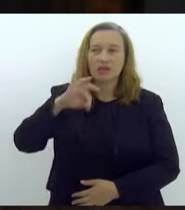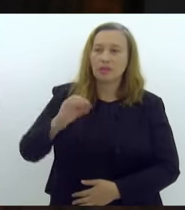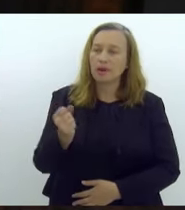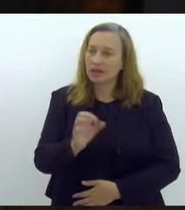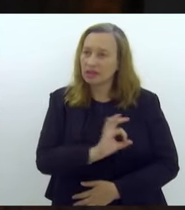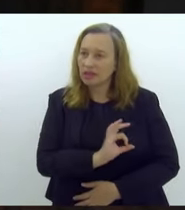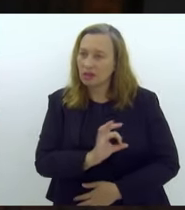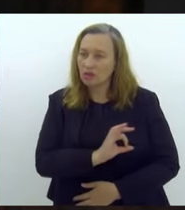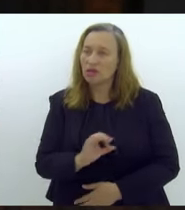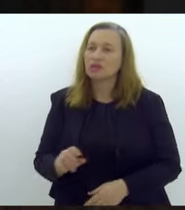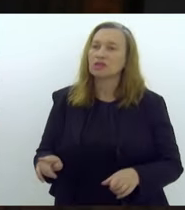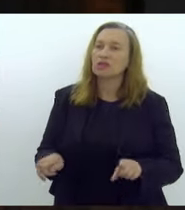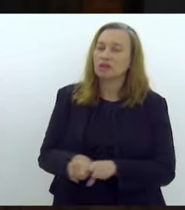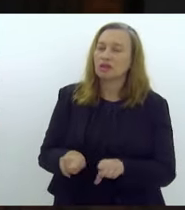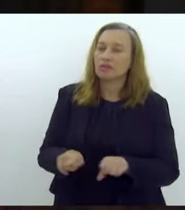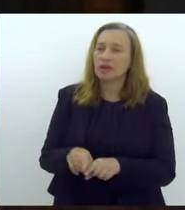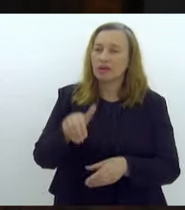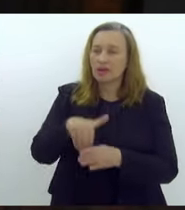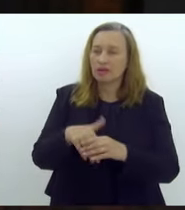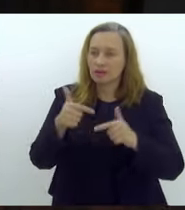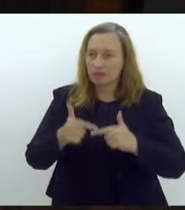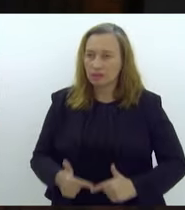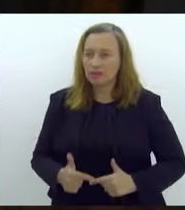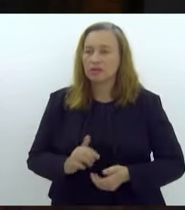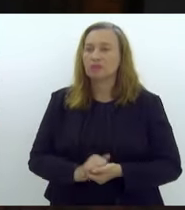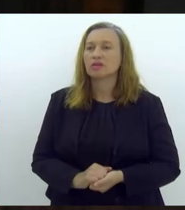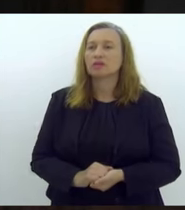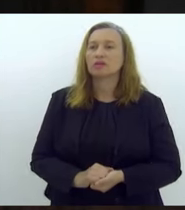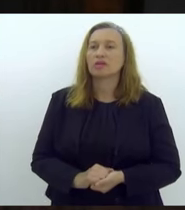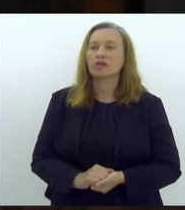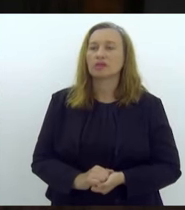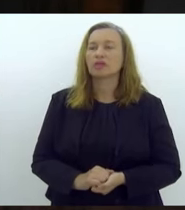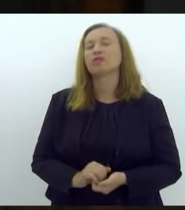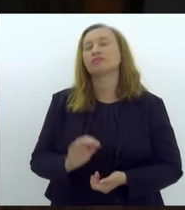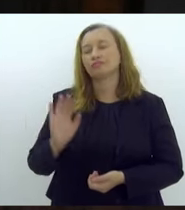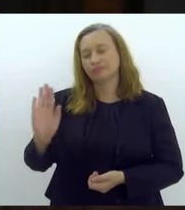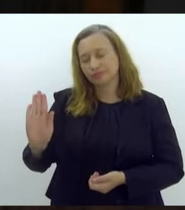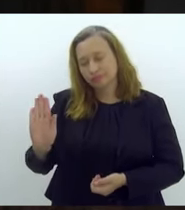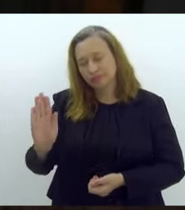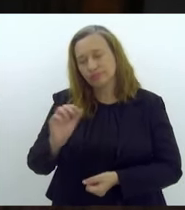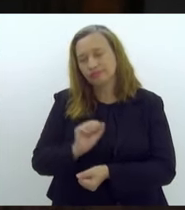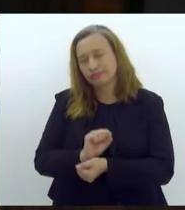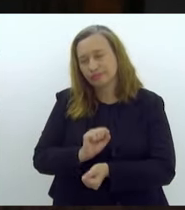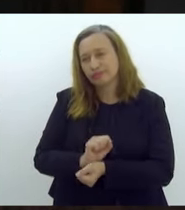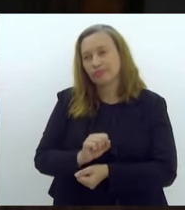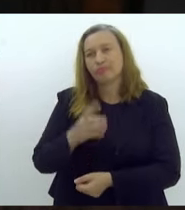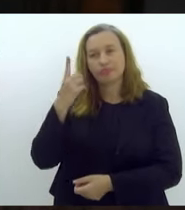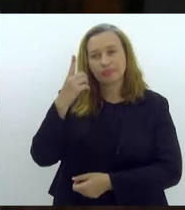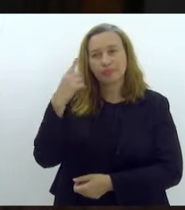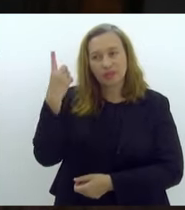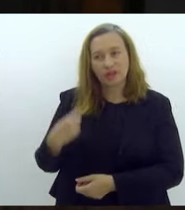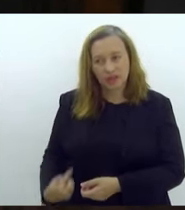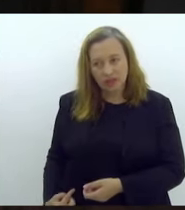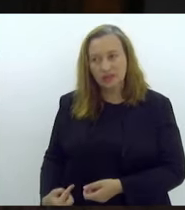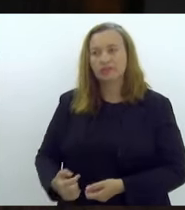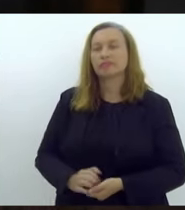Rocha, abstenção também. Os demais... Presidenta, eu vou repetir. Declarar. Só um minuto, deputada Dani.